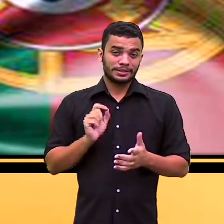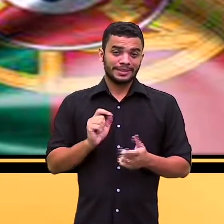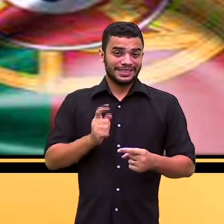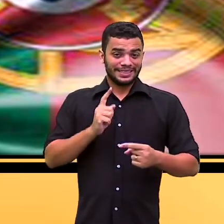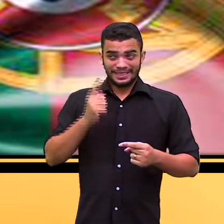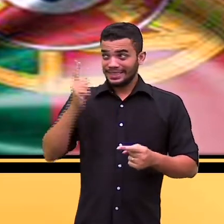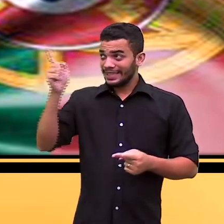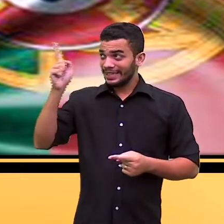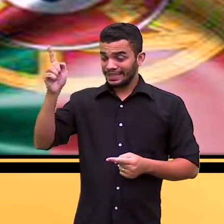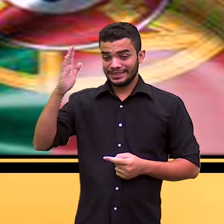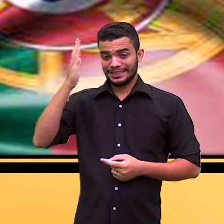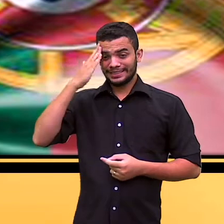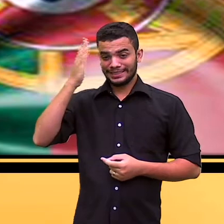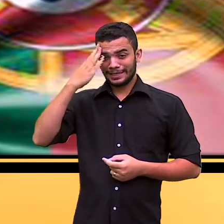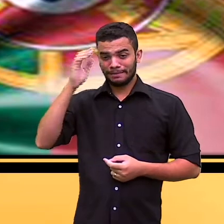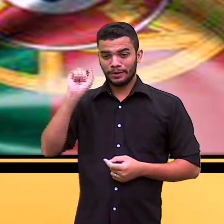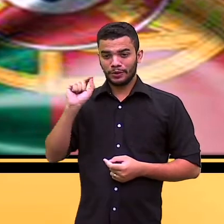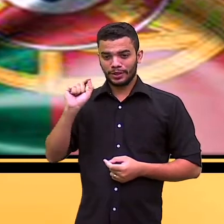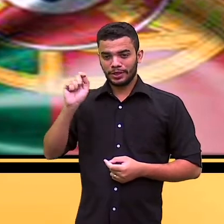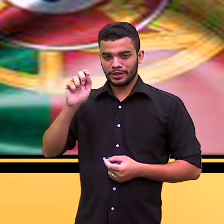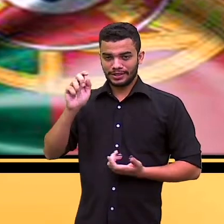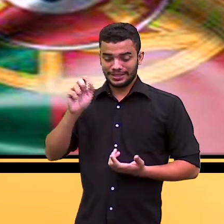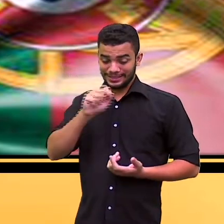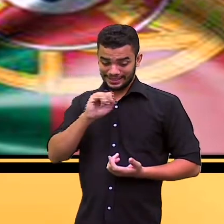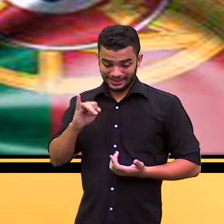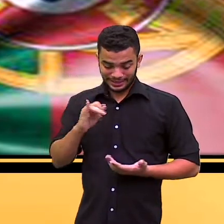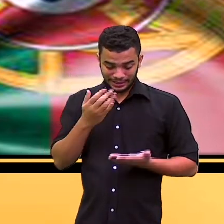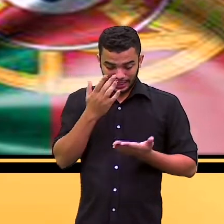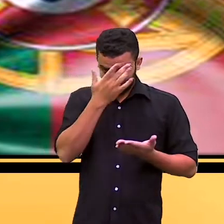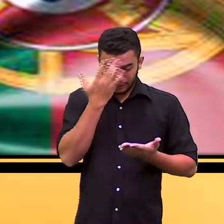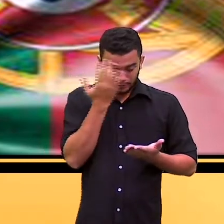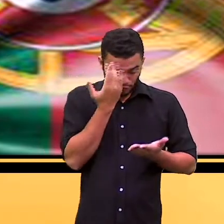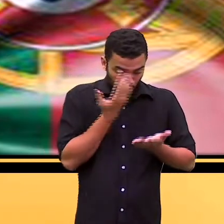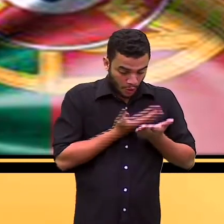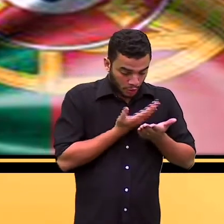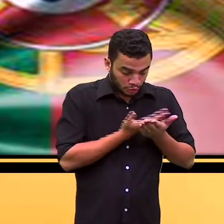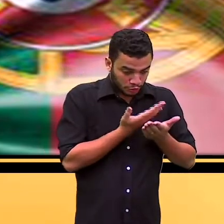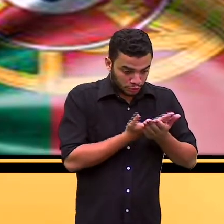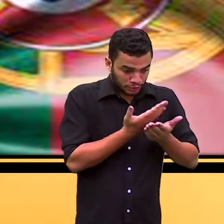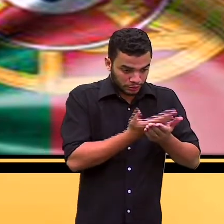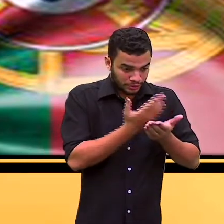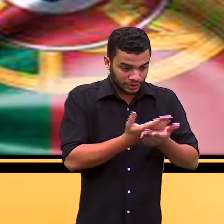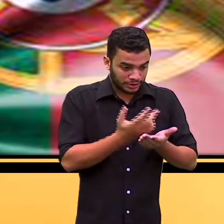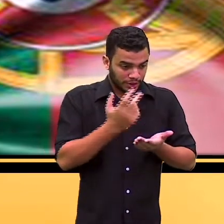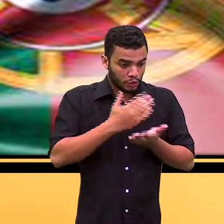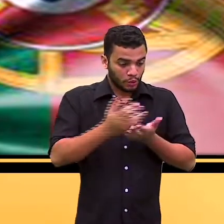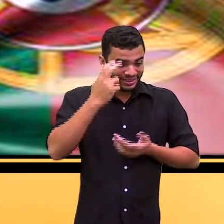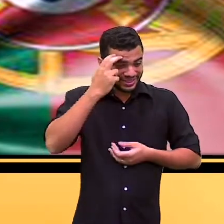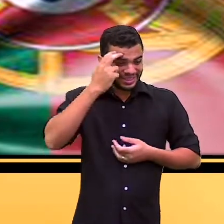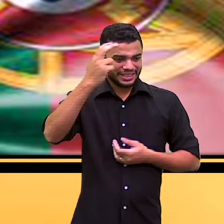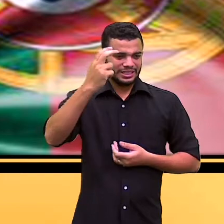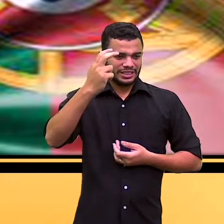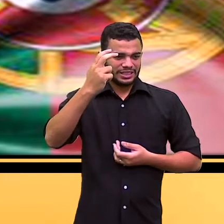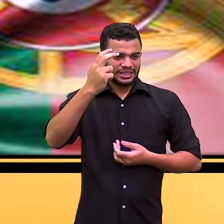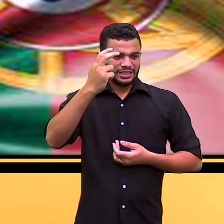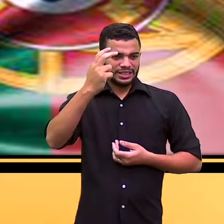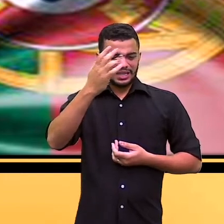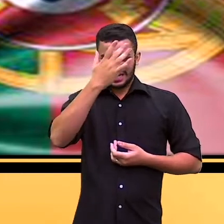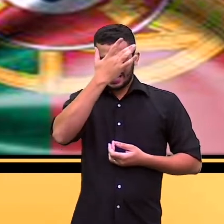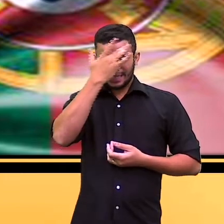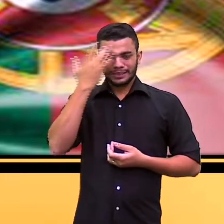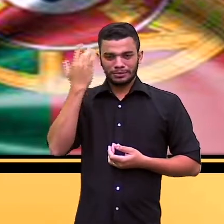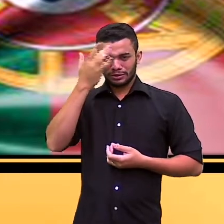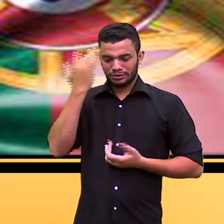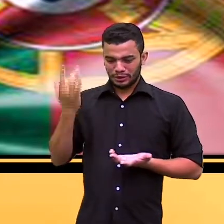que Portugal tomava não iam ser aceitas de uma maneira normal por uma pessoa que tinha um